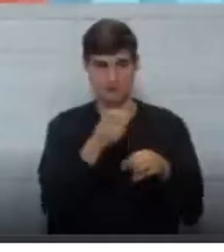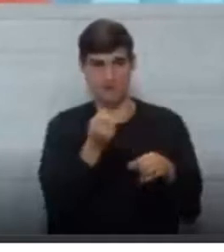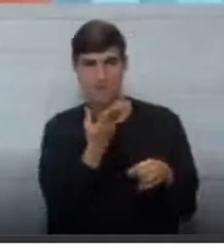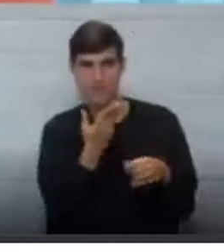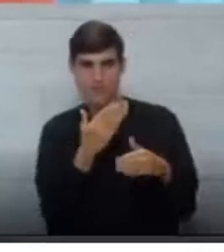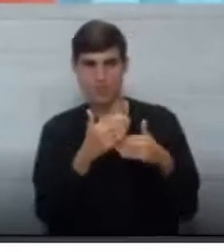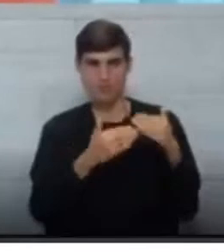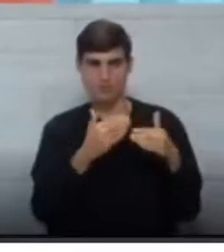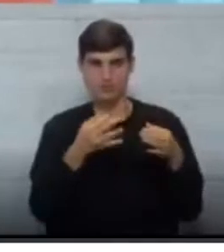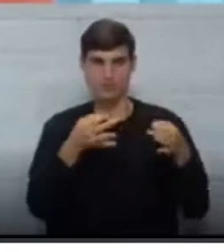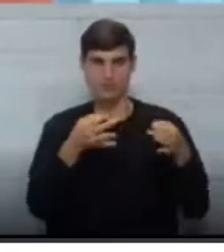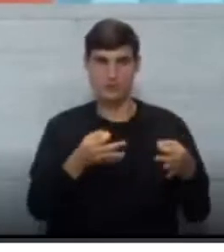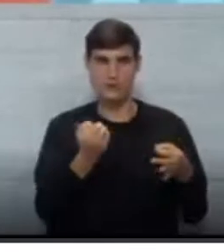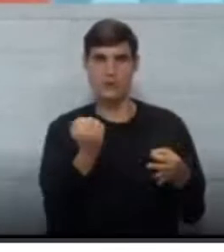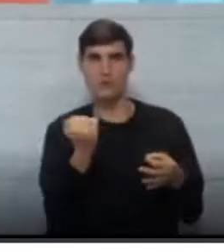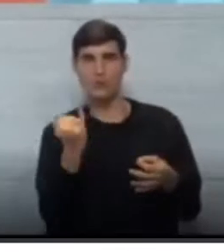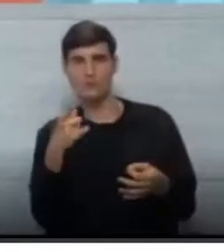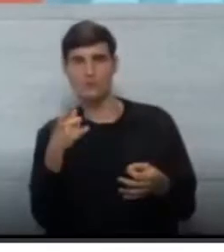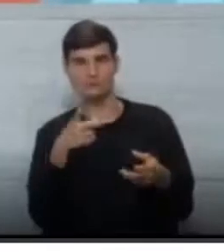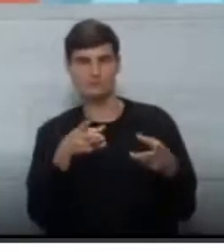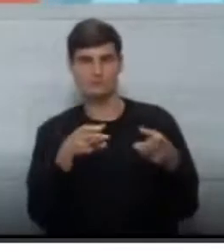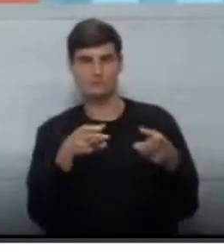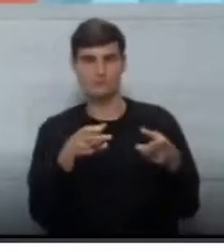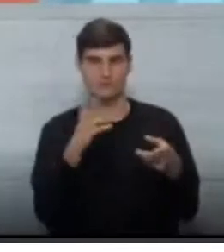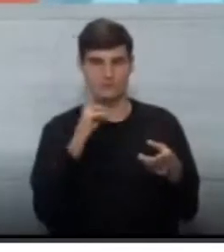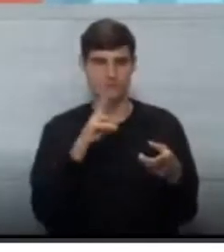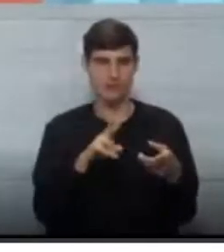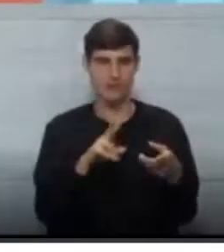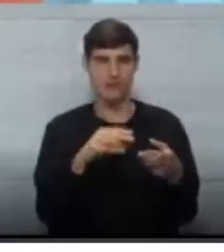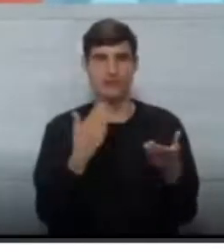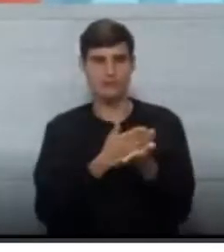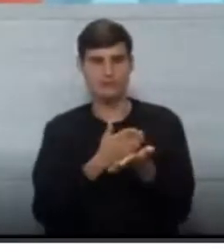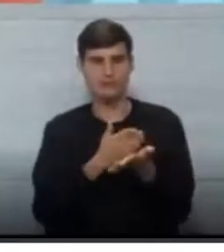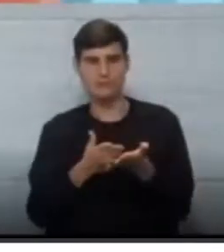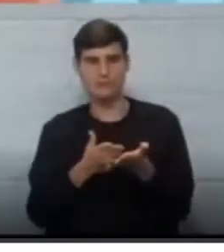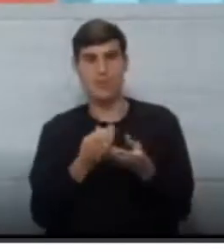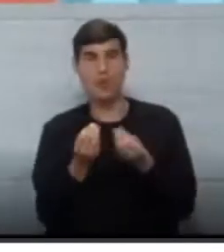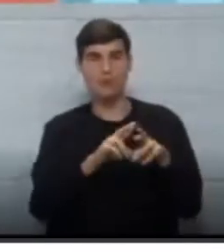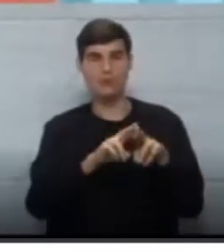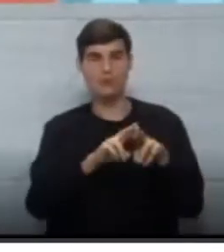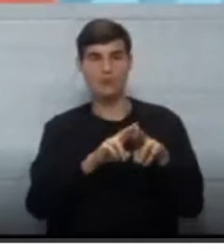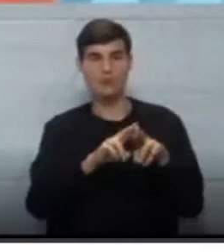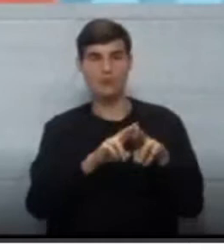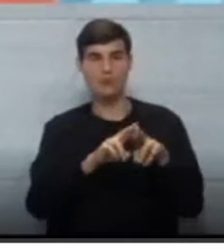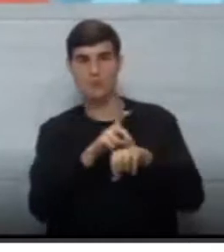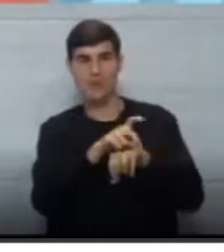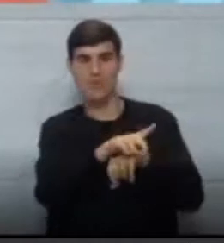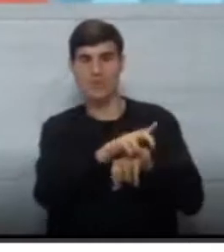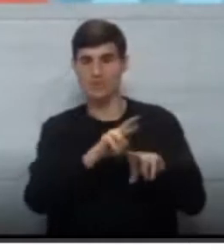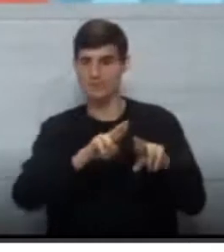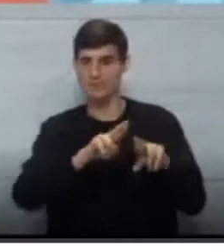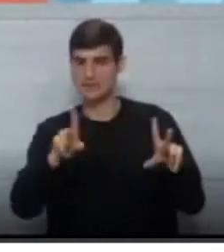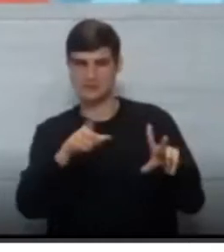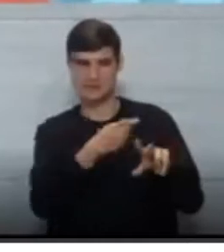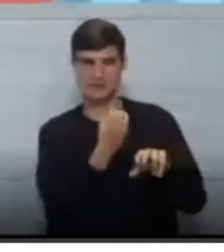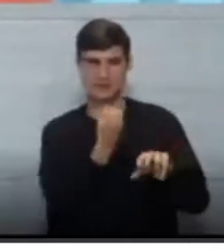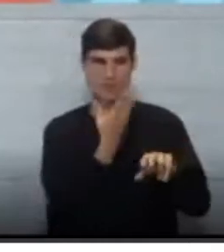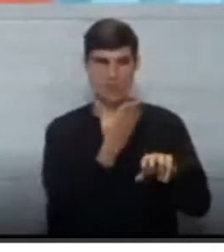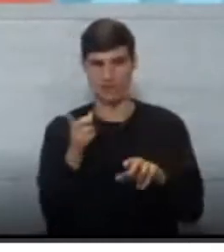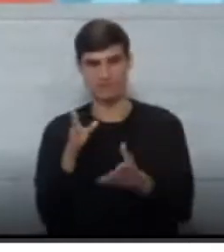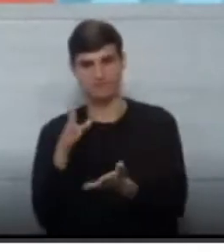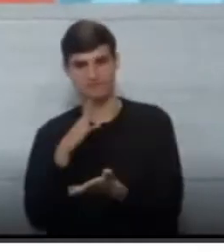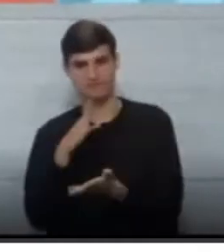a contagem que tem que ser feita para identificar isso. Então, quais são os procedimentos? Como diferenciá-la de outros tipos de bactérias que têm, às vezes,